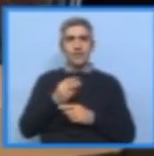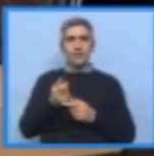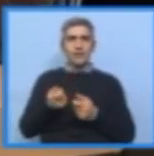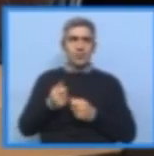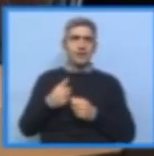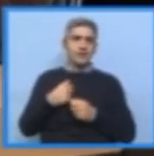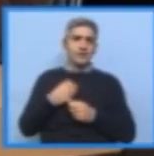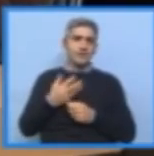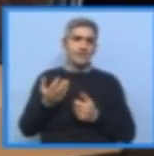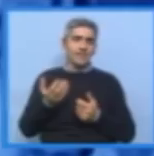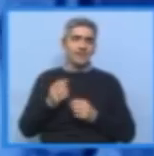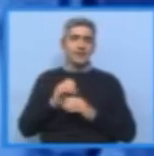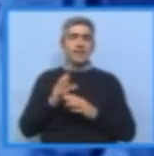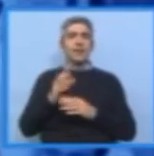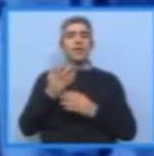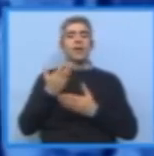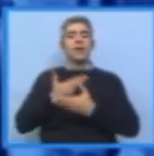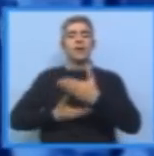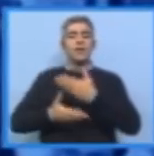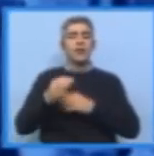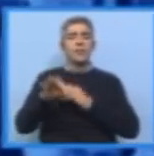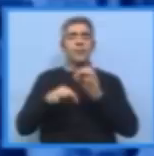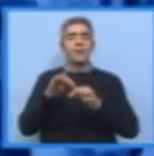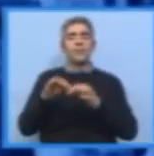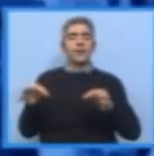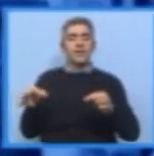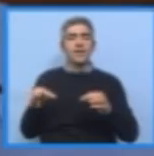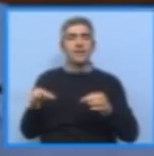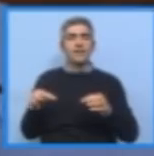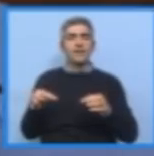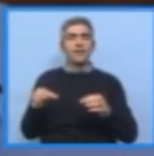Puxa. A troca de prendas